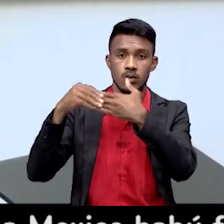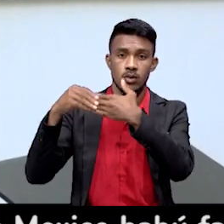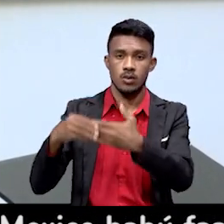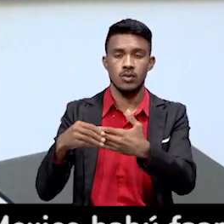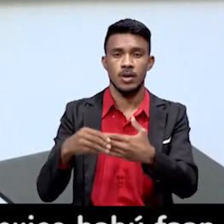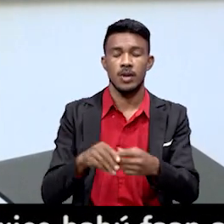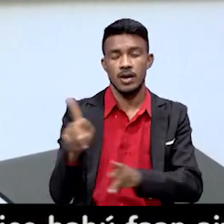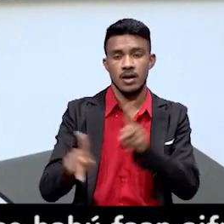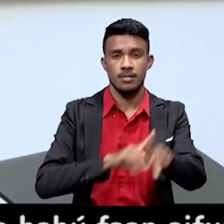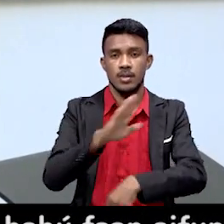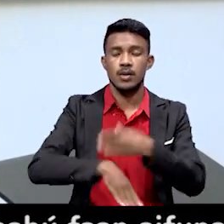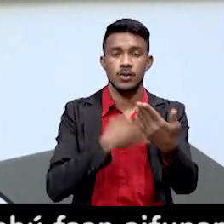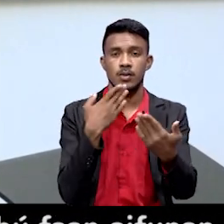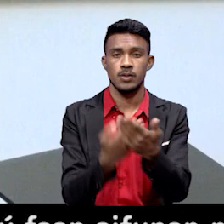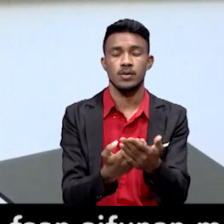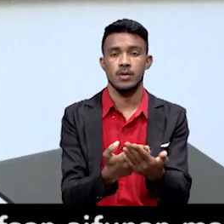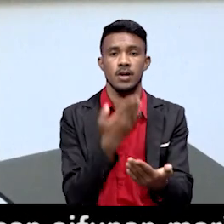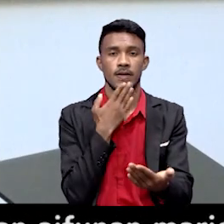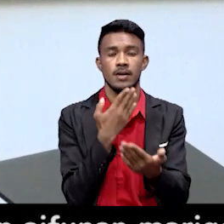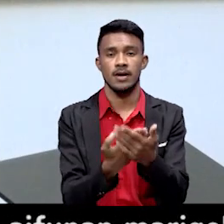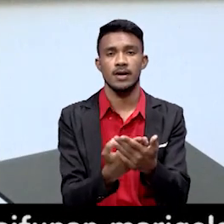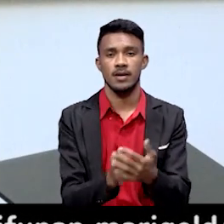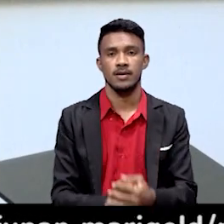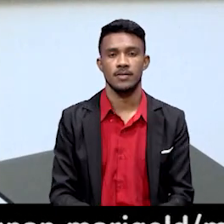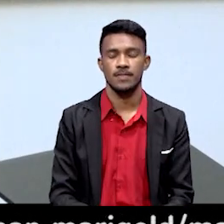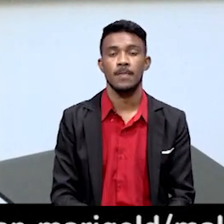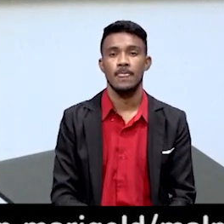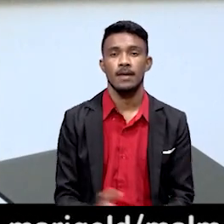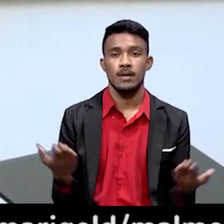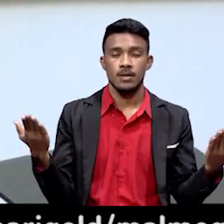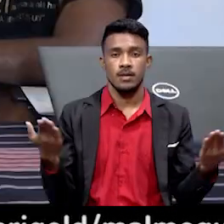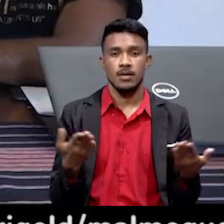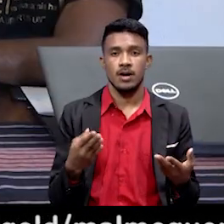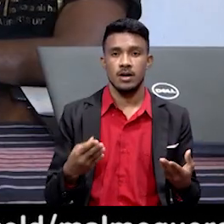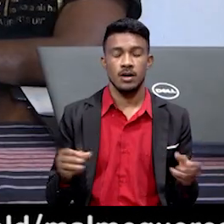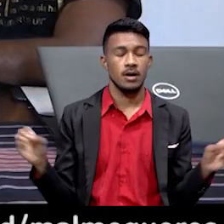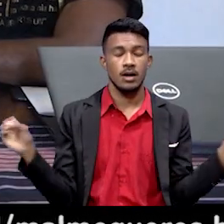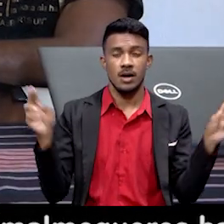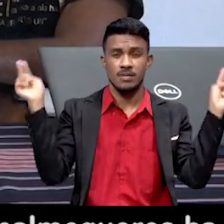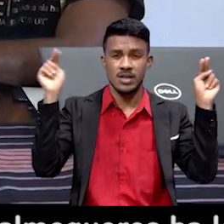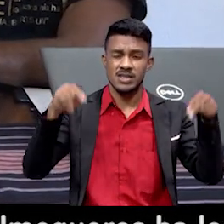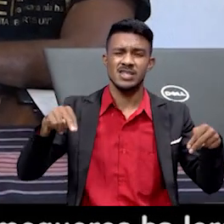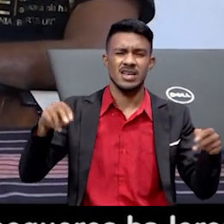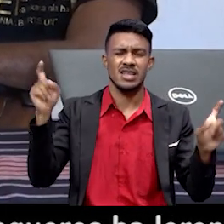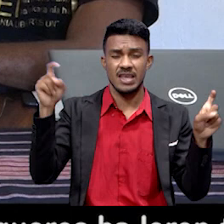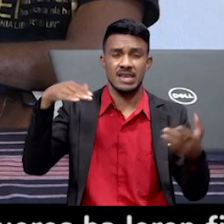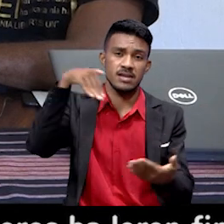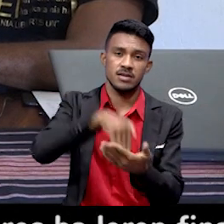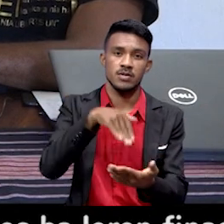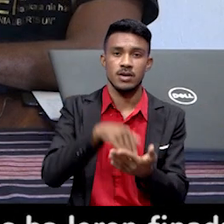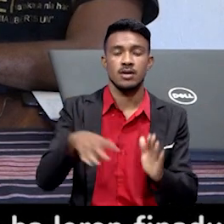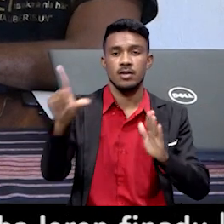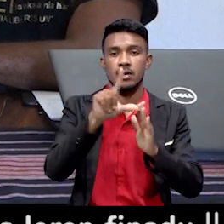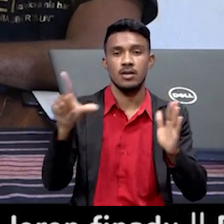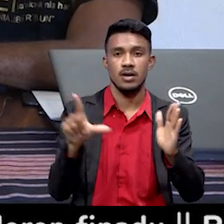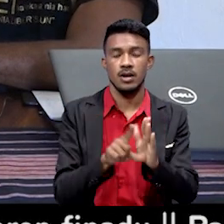ba povo ni hotu tunia nia beneficio mak la persia te ki estuda tan lei pensan vitalisa